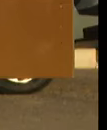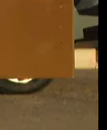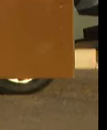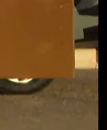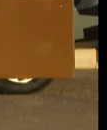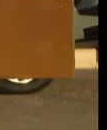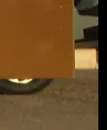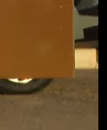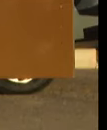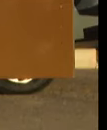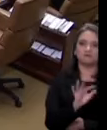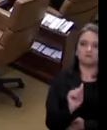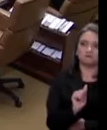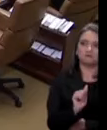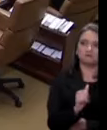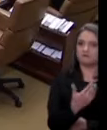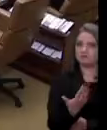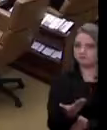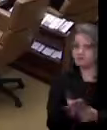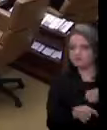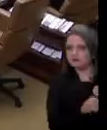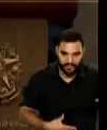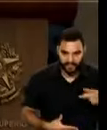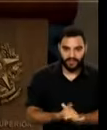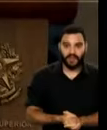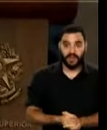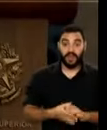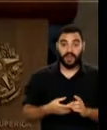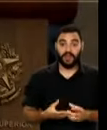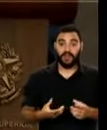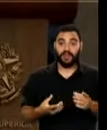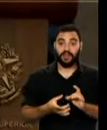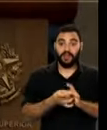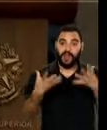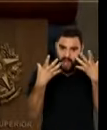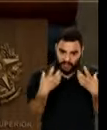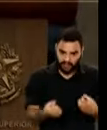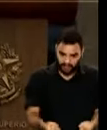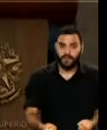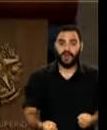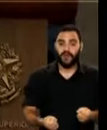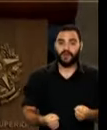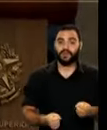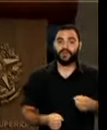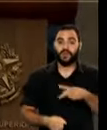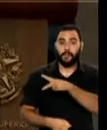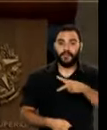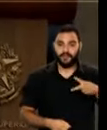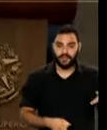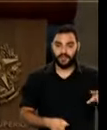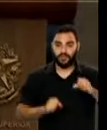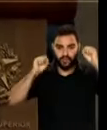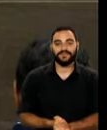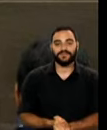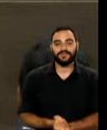aspas. O Supremo Tribunal Federal não se pronunciou sobre o caso até então. Se aprovado, o ministro Alexandre de Moraes